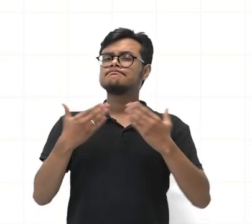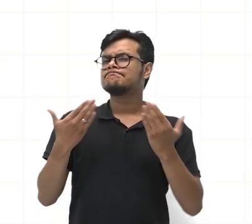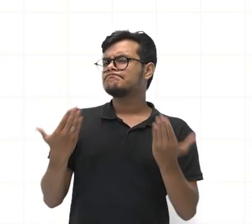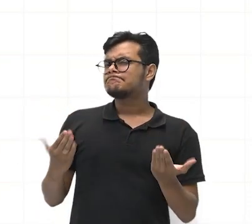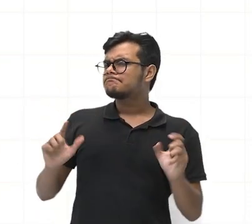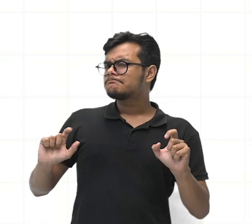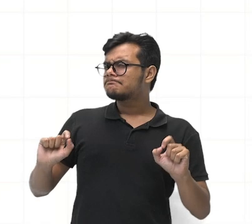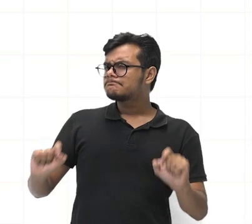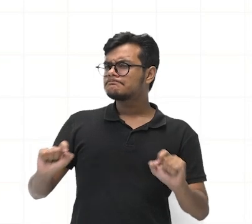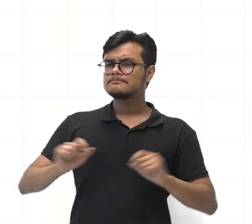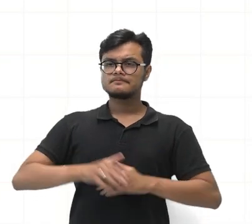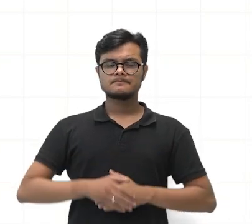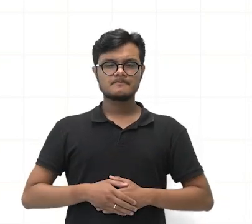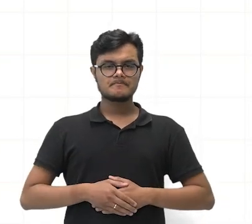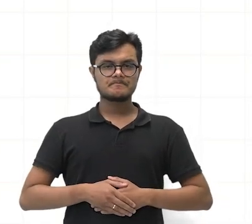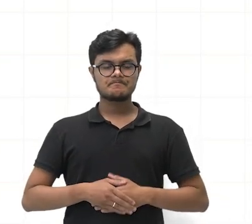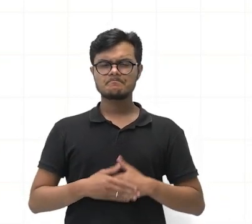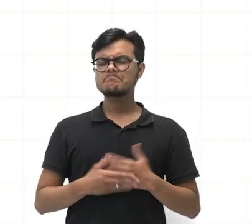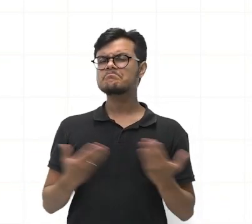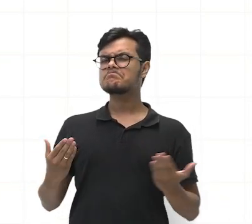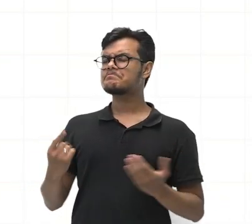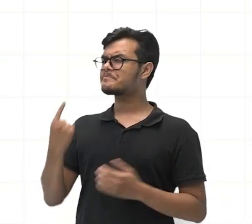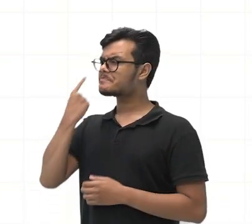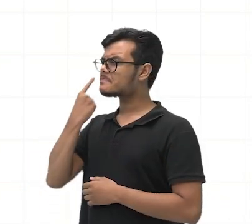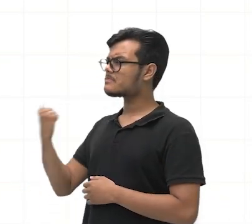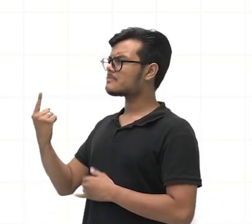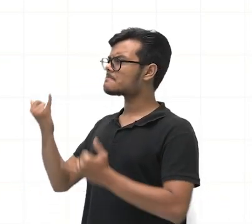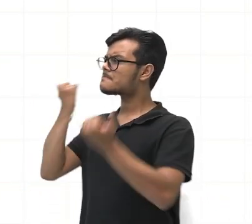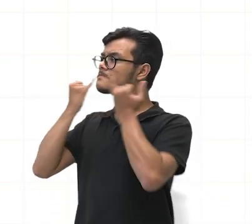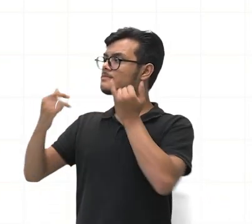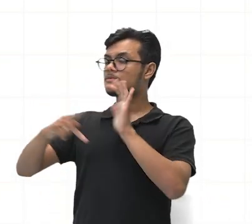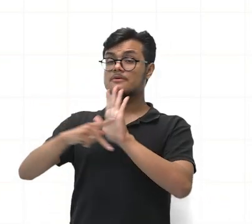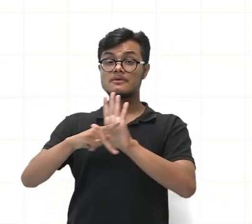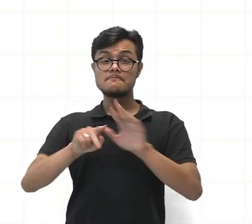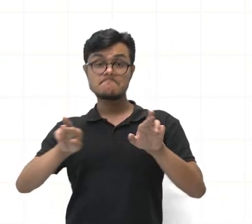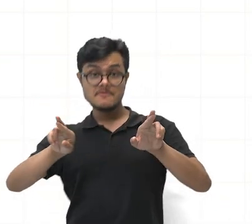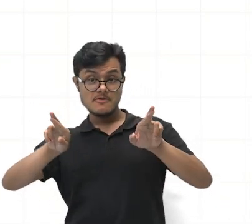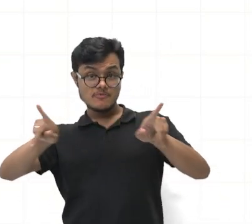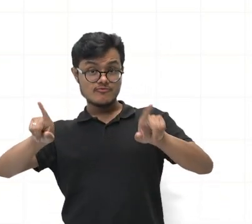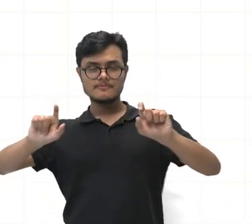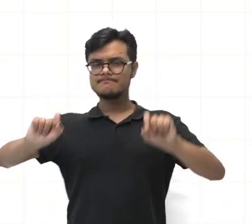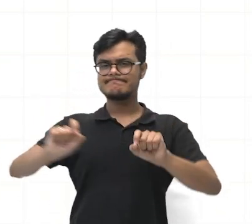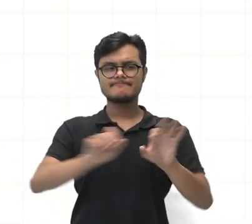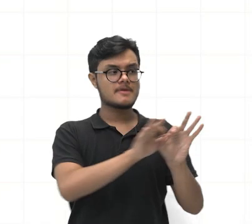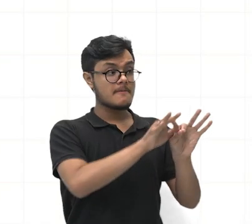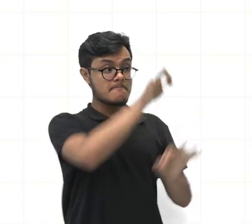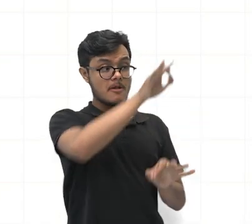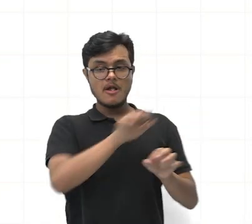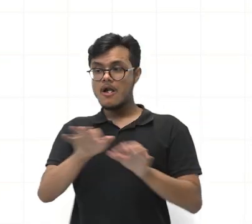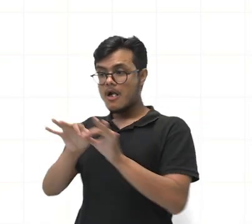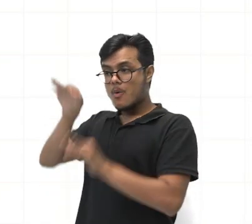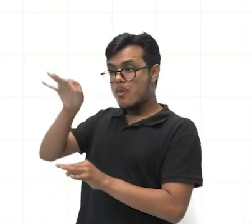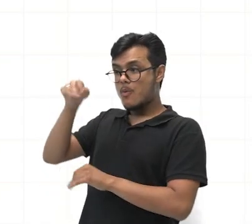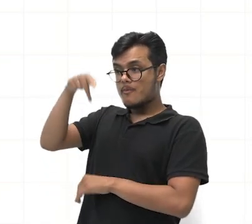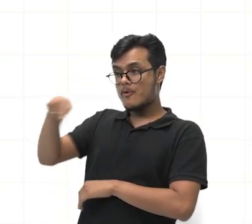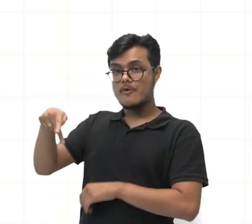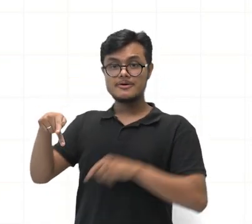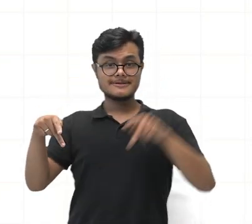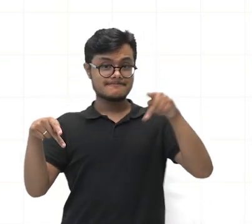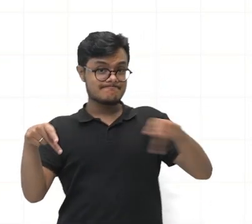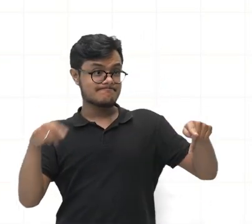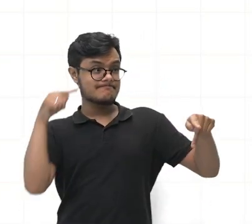temos então aqui? Temos a conclusão que a diferença entre a altura do professor Emerson e